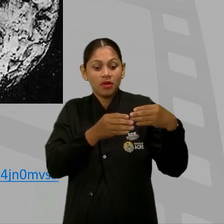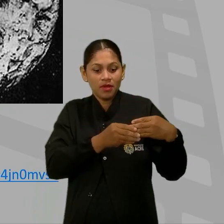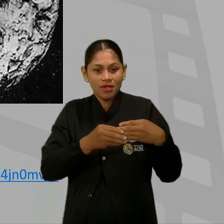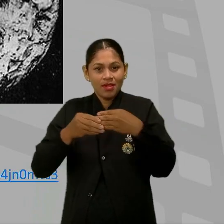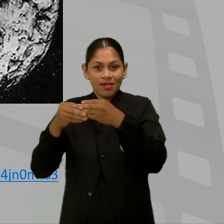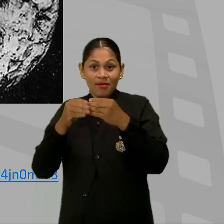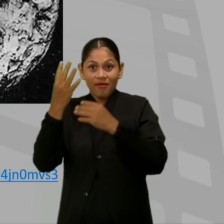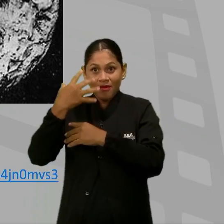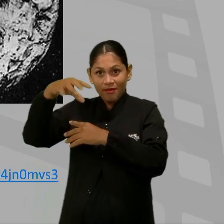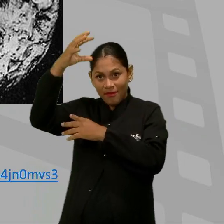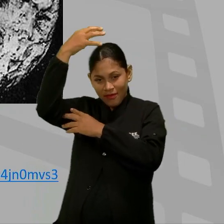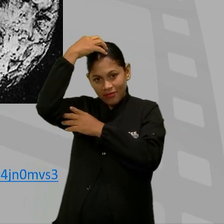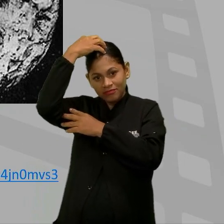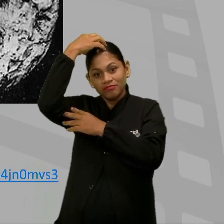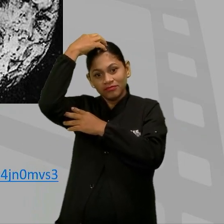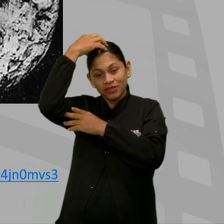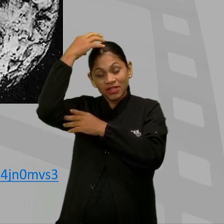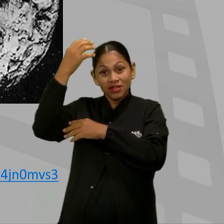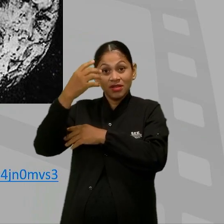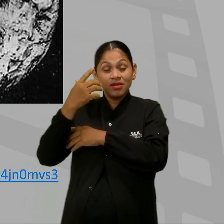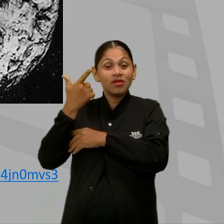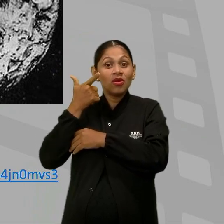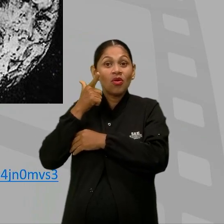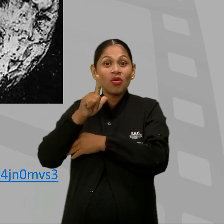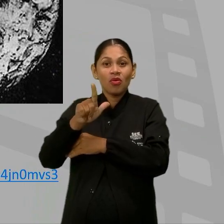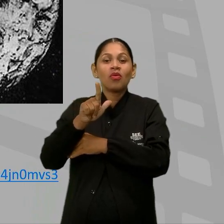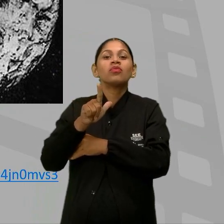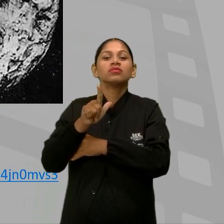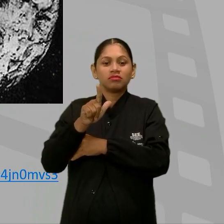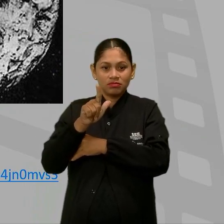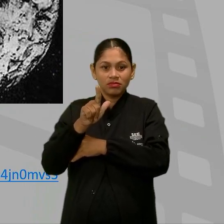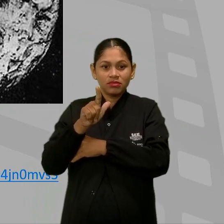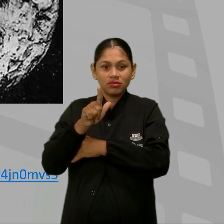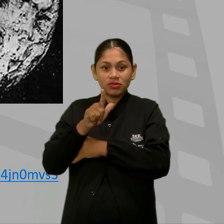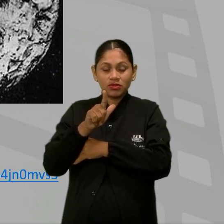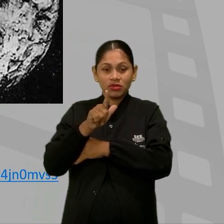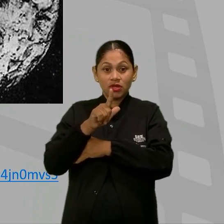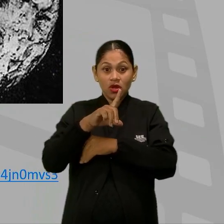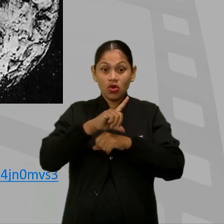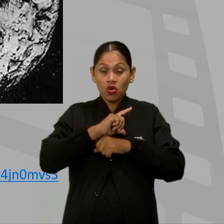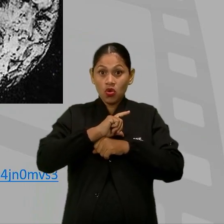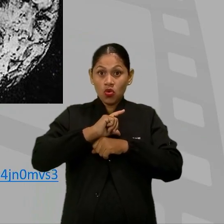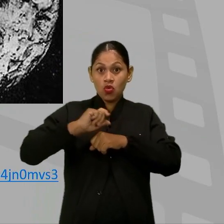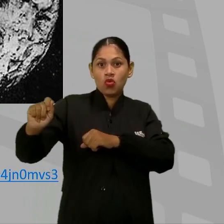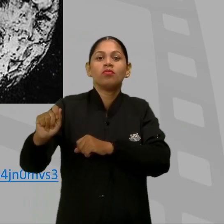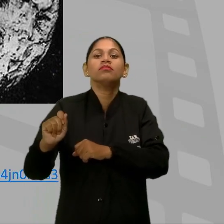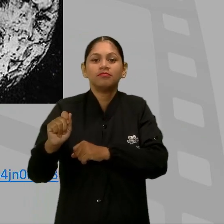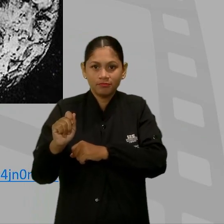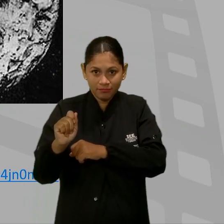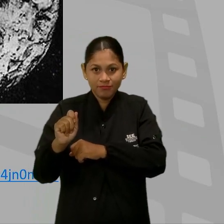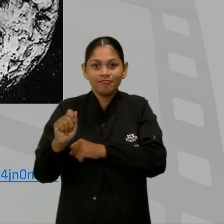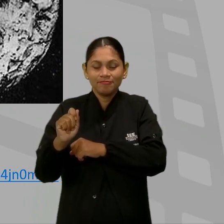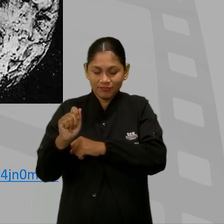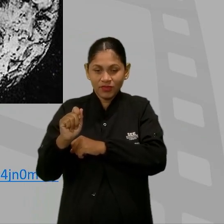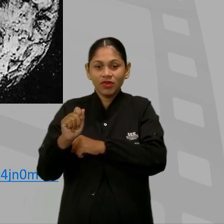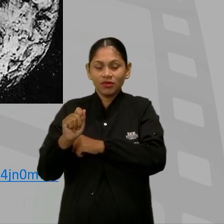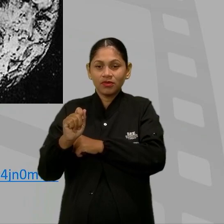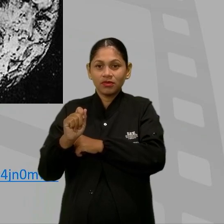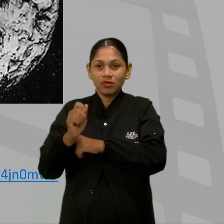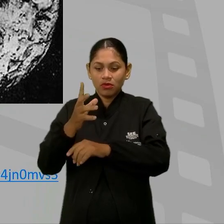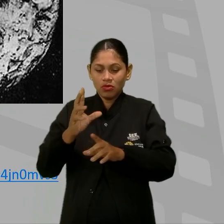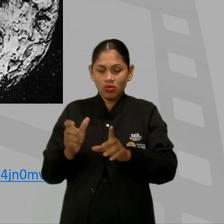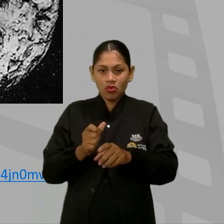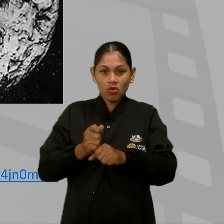Os terráqueos conseguem fugir quando descobrem que os inimigos viram fumaça a um simples toque de um